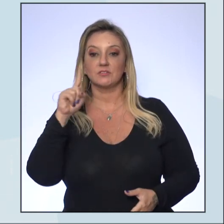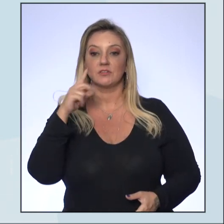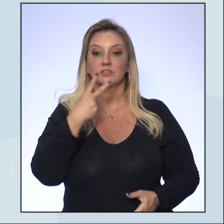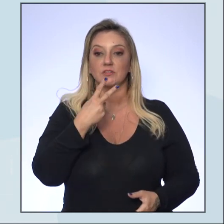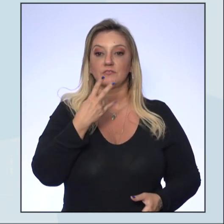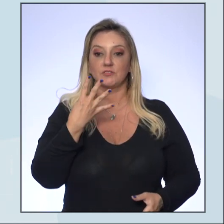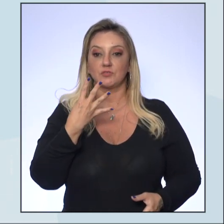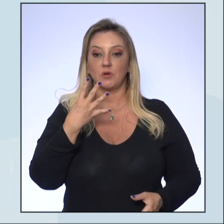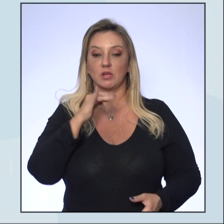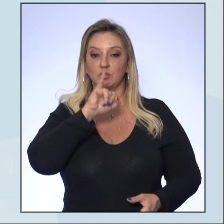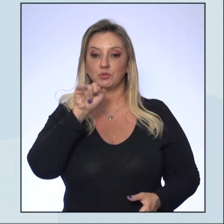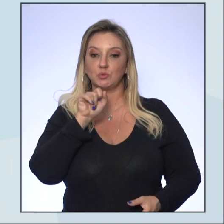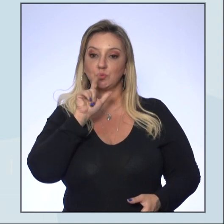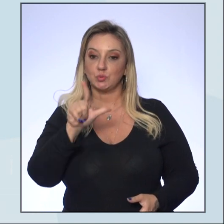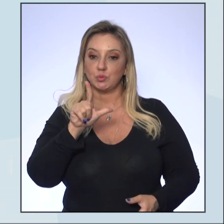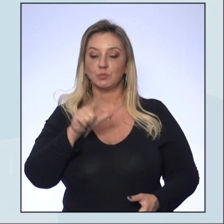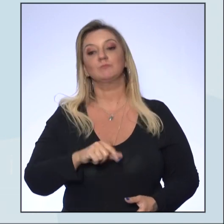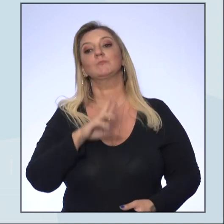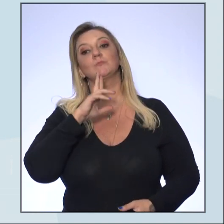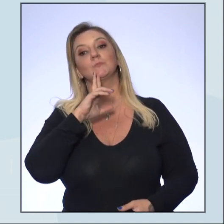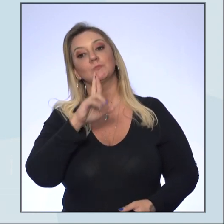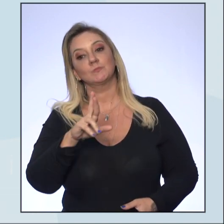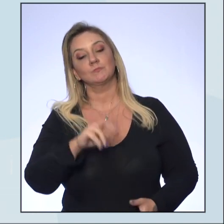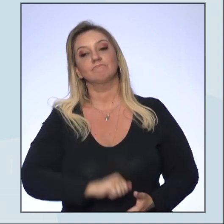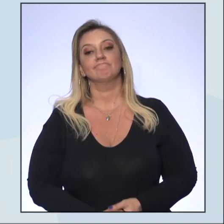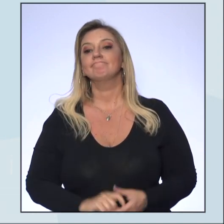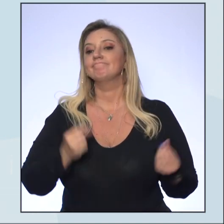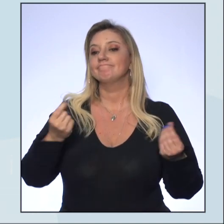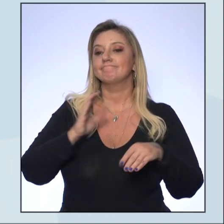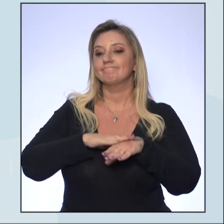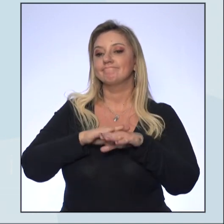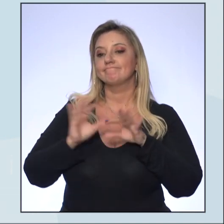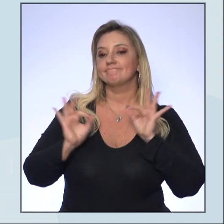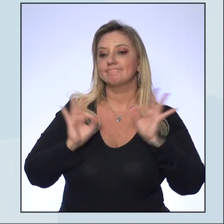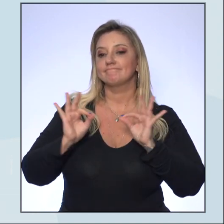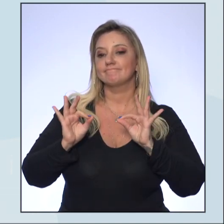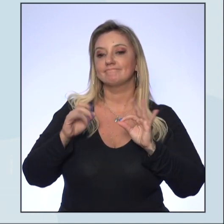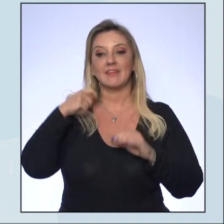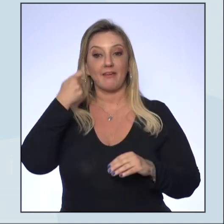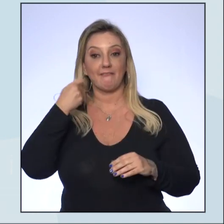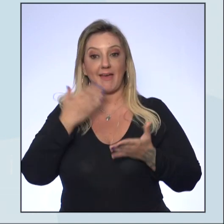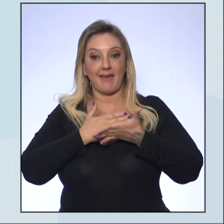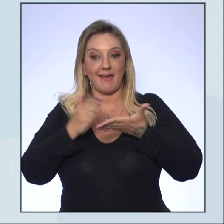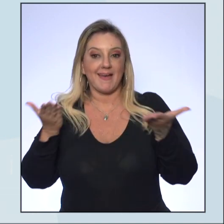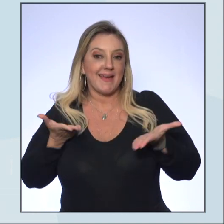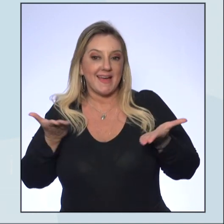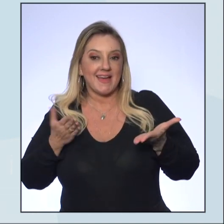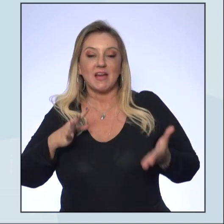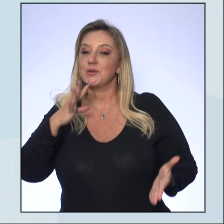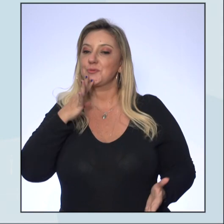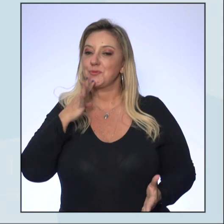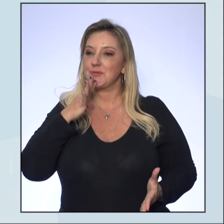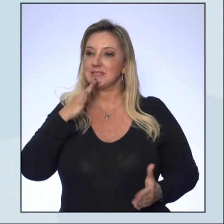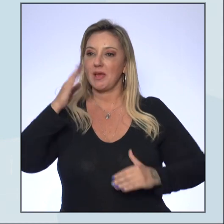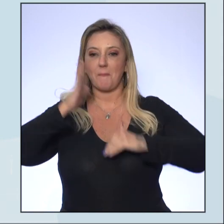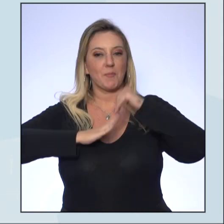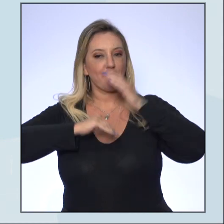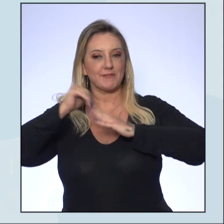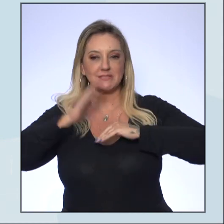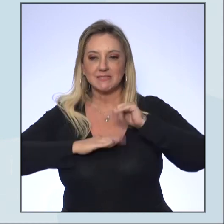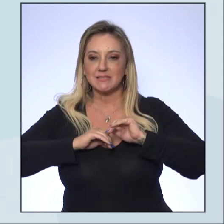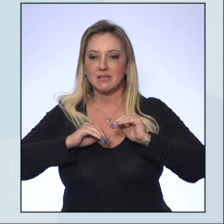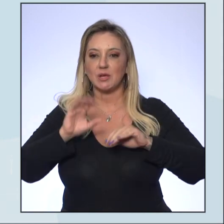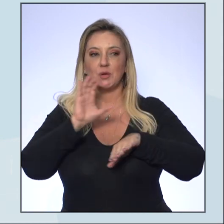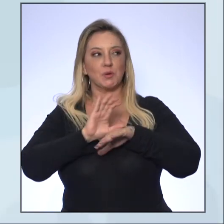24 de julho. E aí eu respondi a sua pergunta. O que eu faço para me preparar para o vestibular desde hoje? Conhecendo as profissões, conhecendo